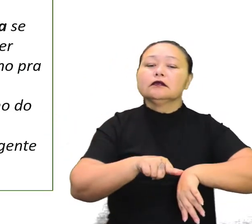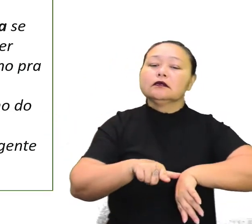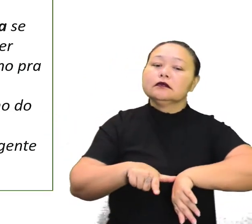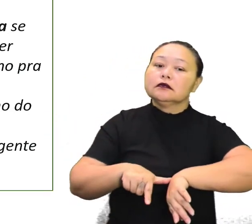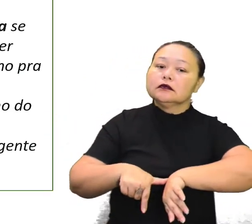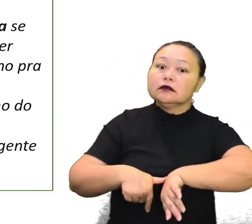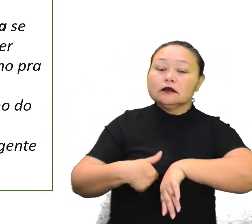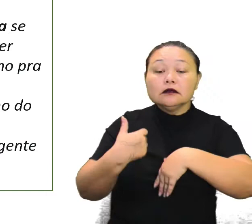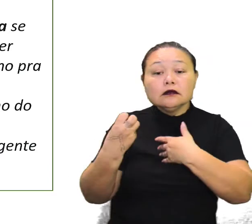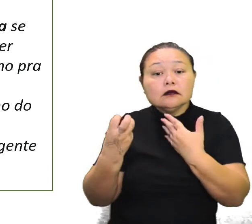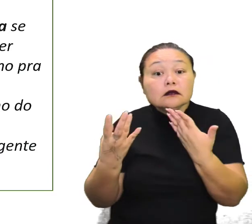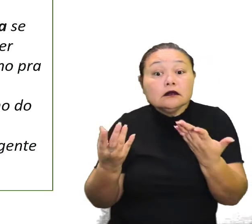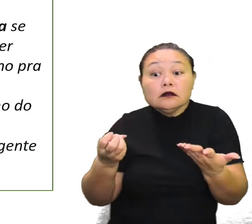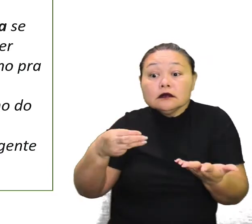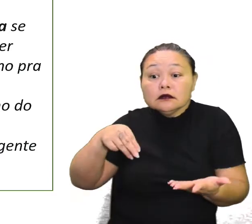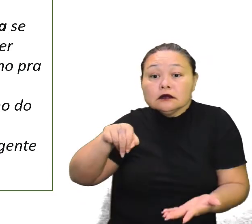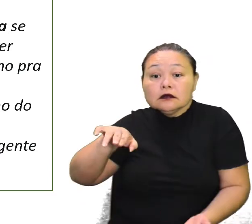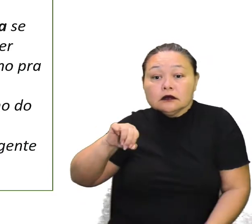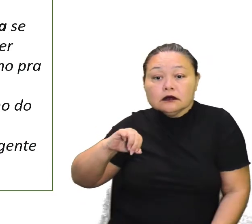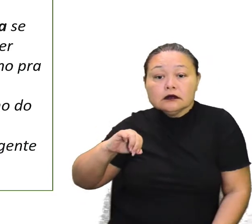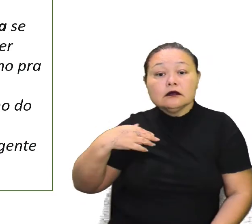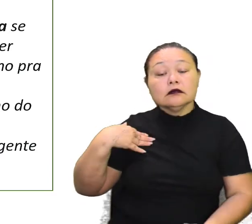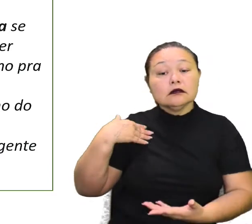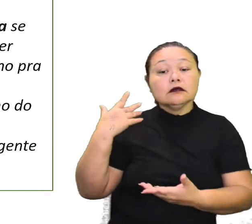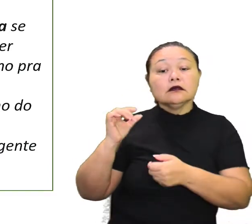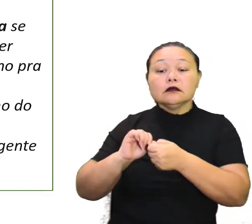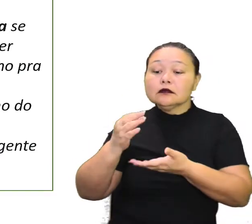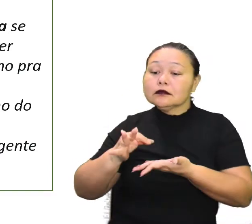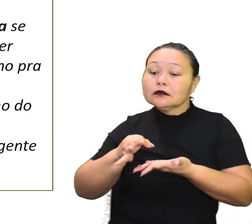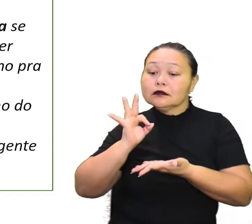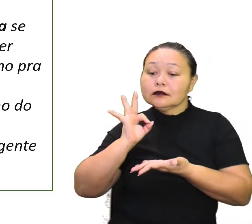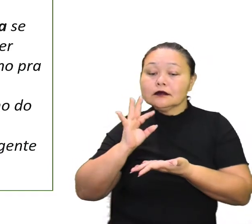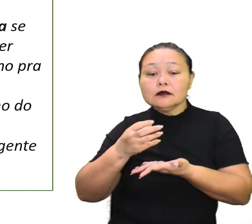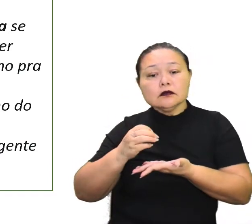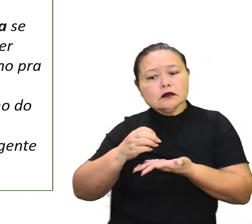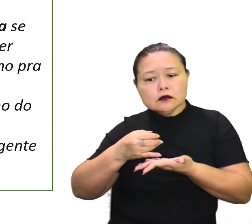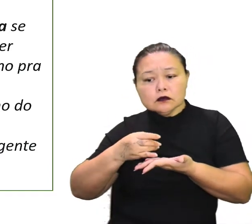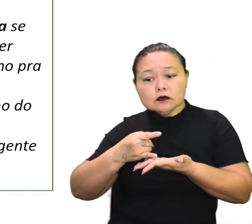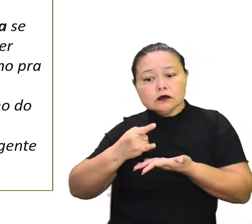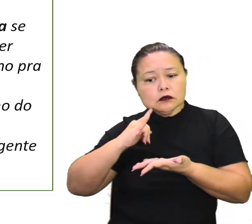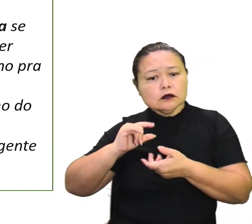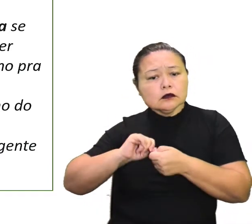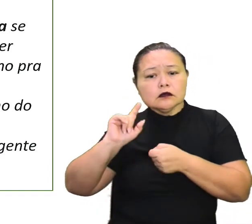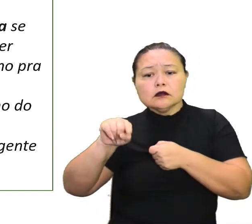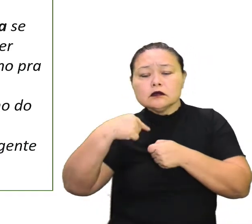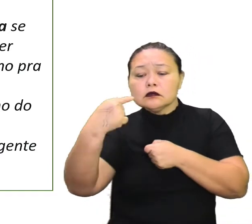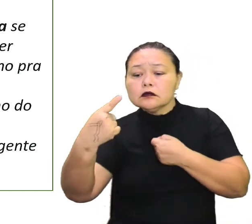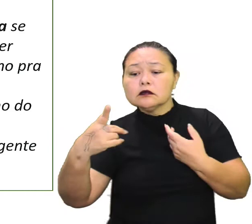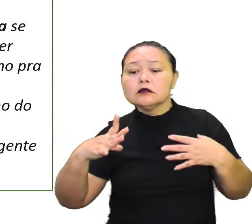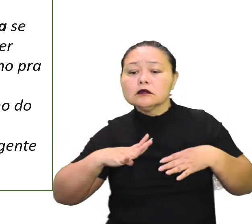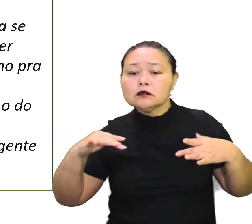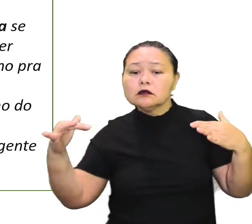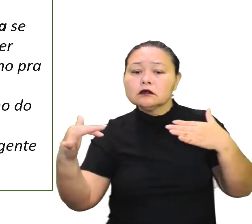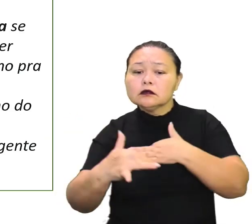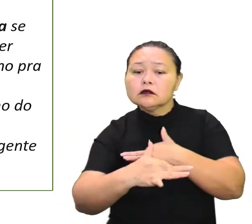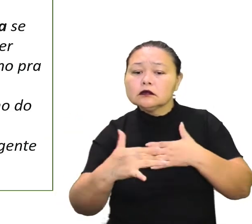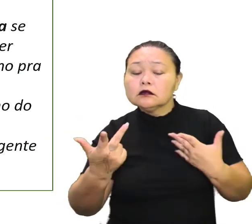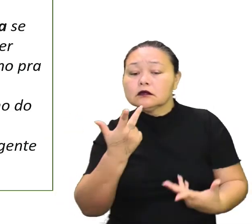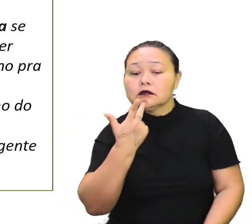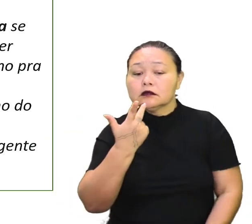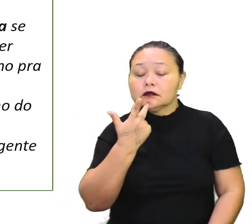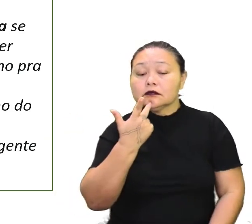as horas eram, enquanto Mônica tomava um conhaque. No outro canto da cidade, como